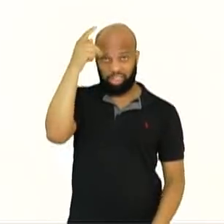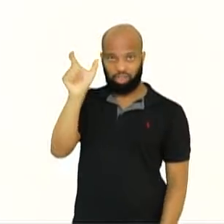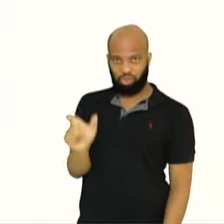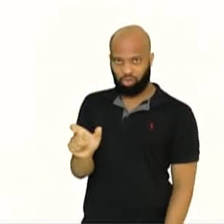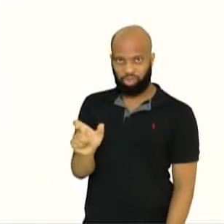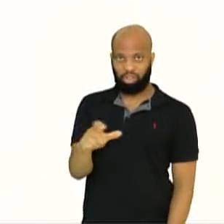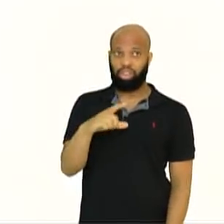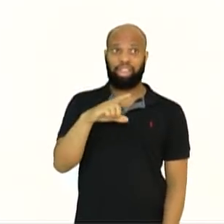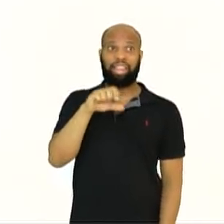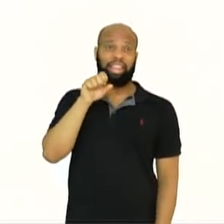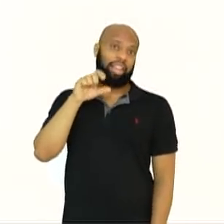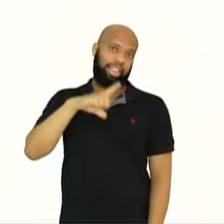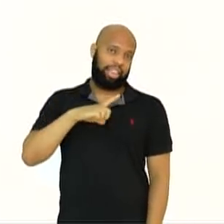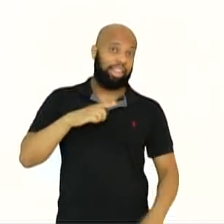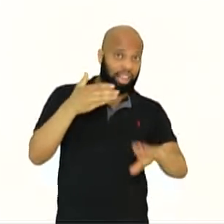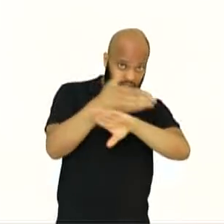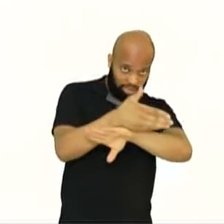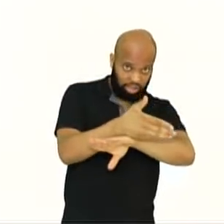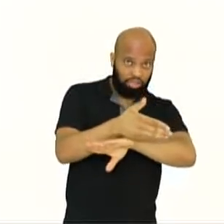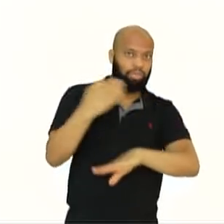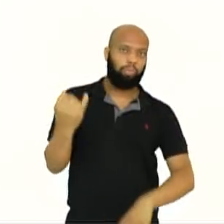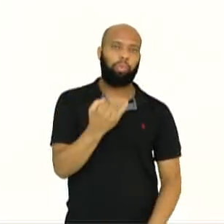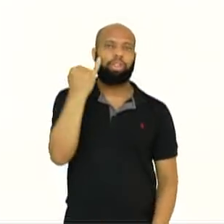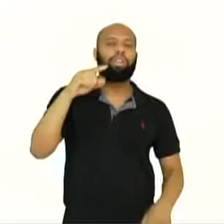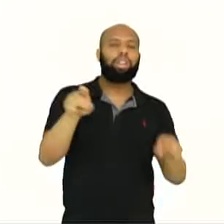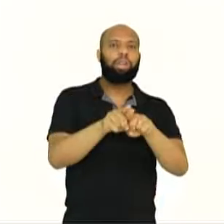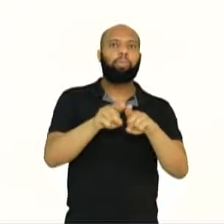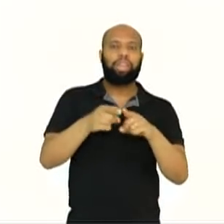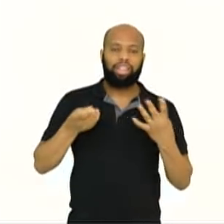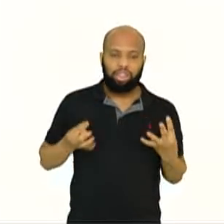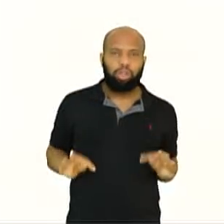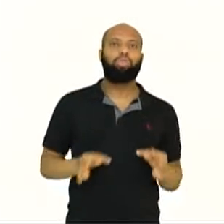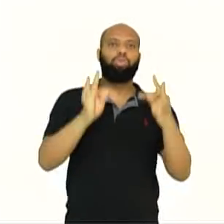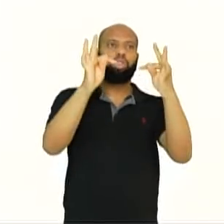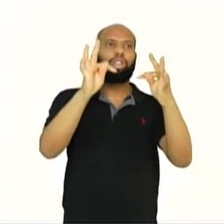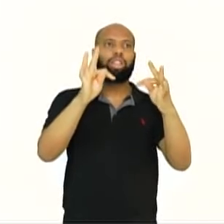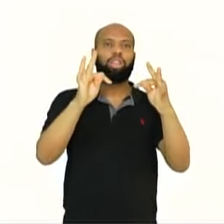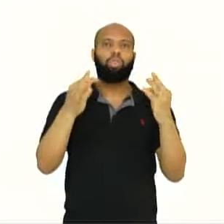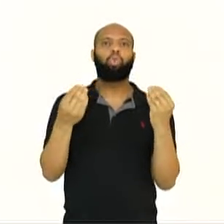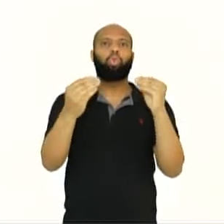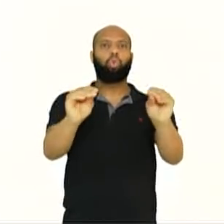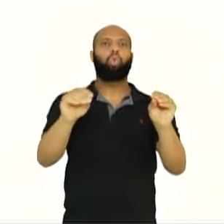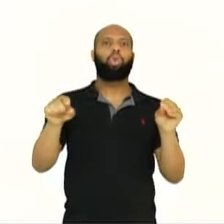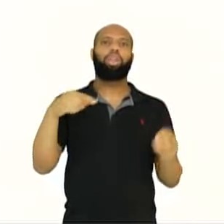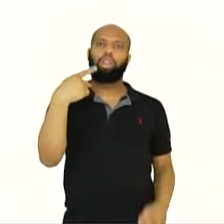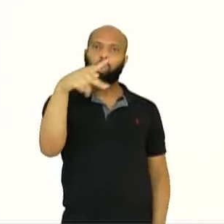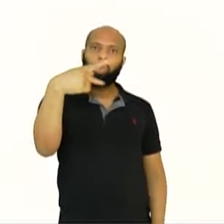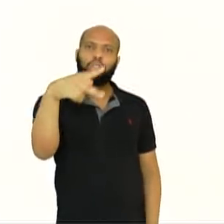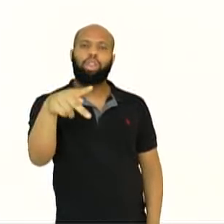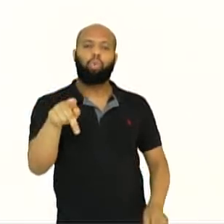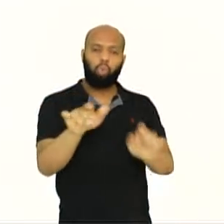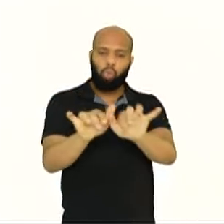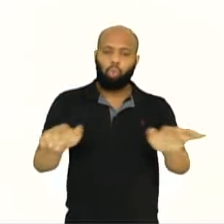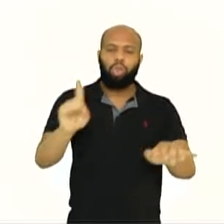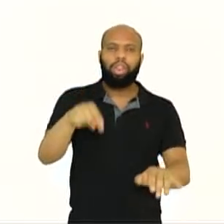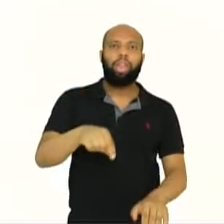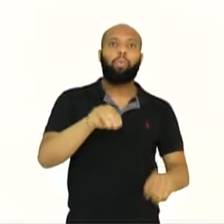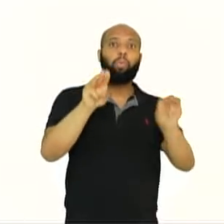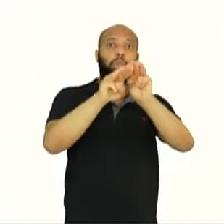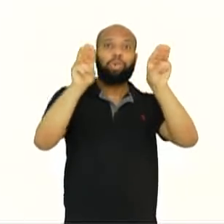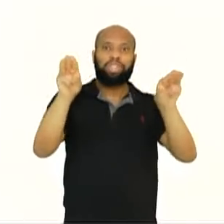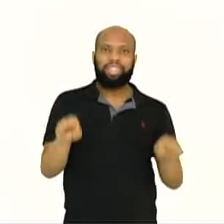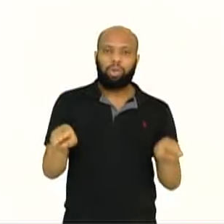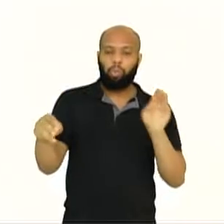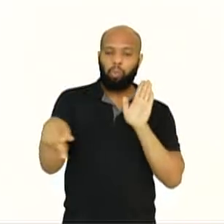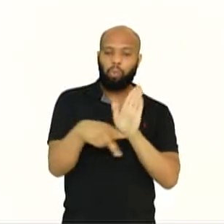quem tem acesso, quem tem condições tecnológicas, coloca aí no computador, né, coloca aí no celular. Museu da Pessoa